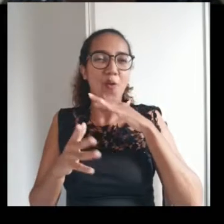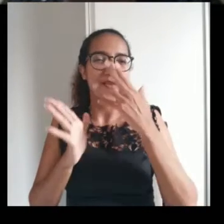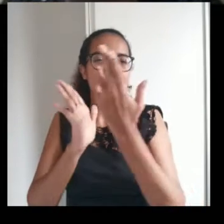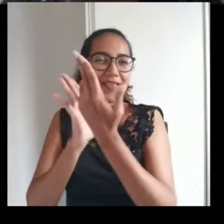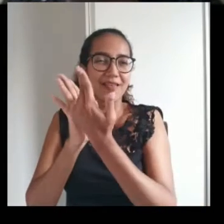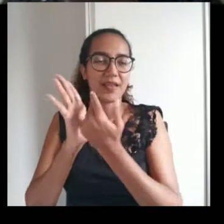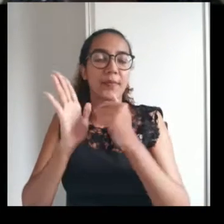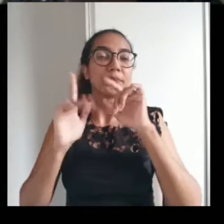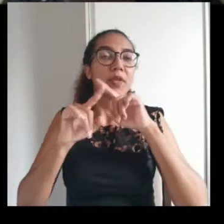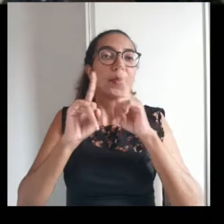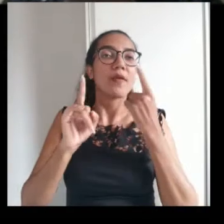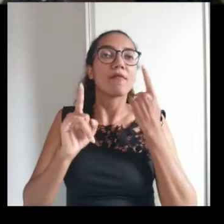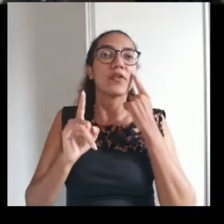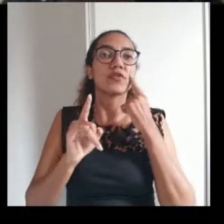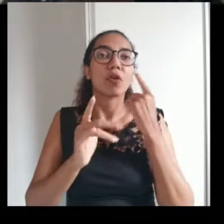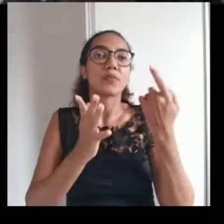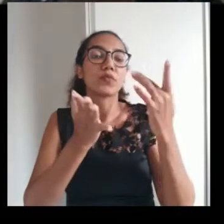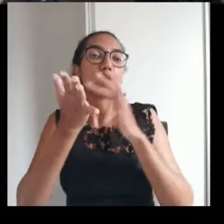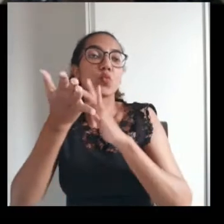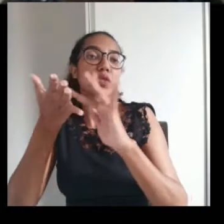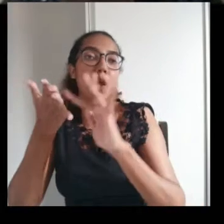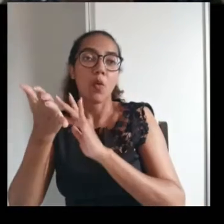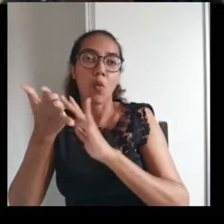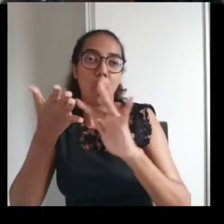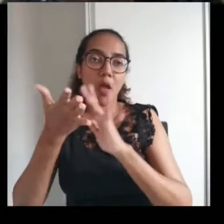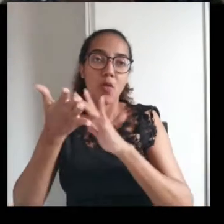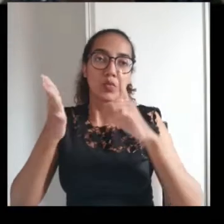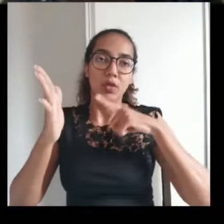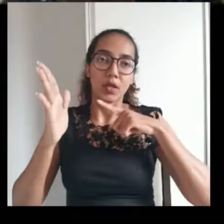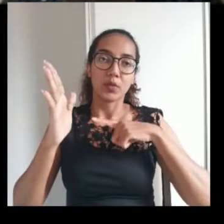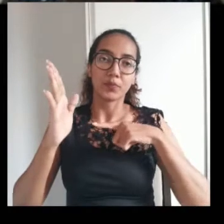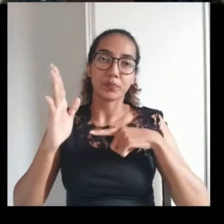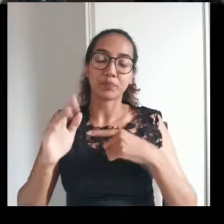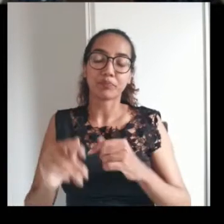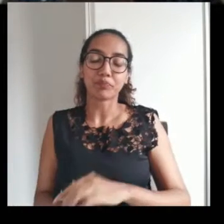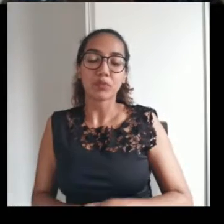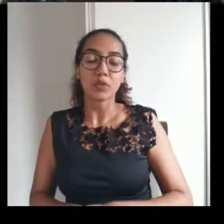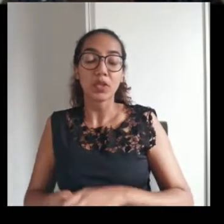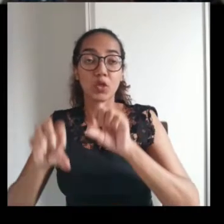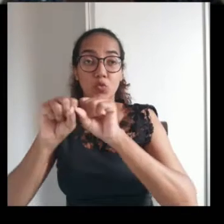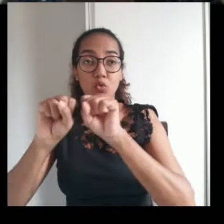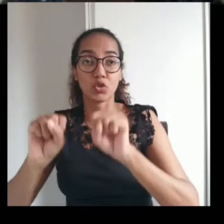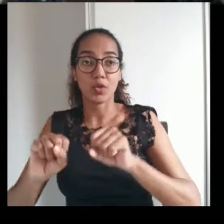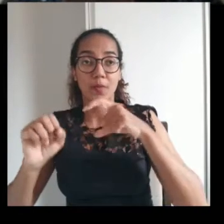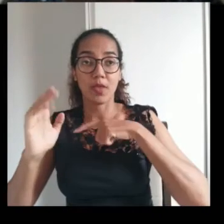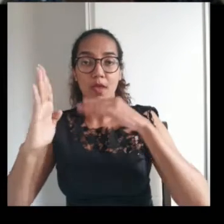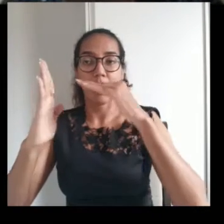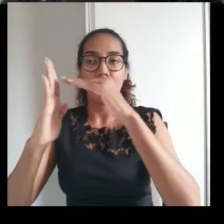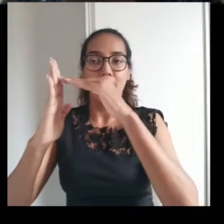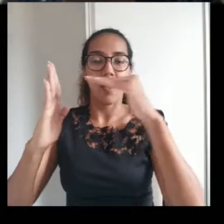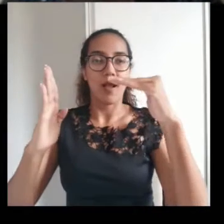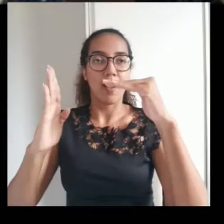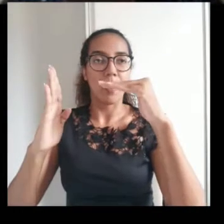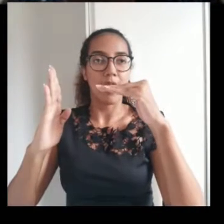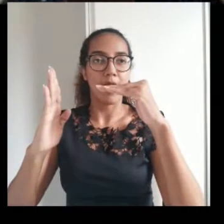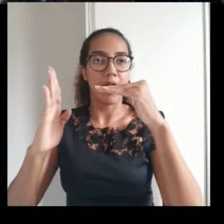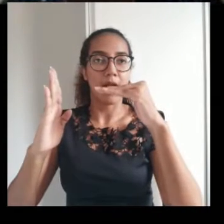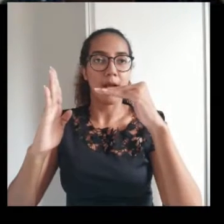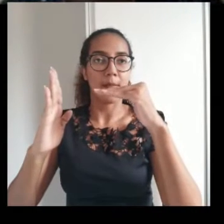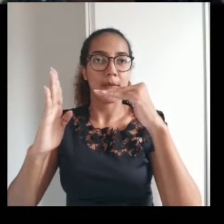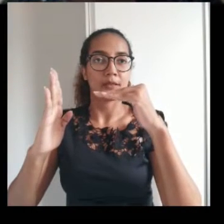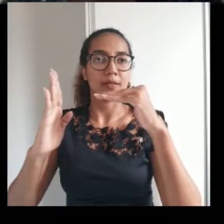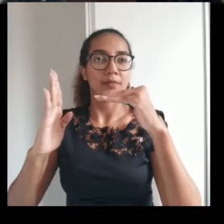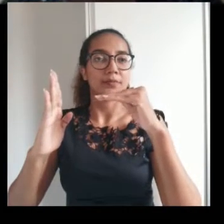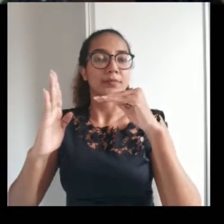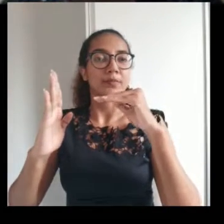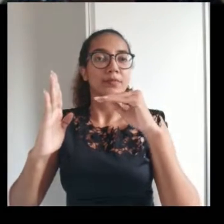seja um celular e eu tenho aqui uma camada de serviço, né? Ou seja, ele acessa a web e essa camada